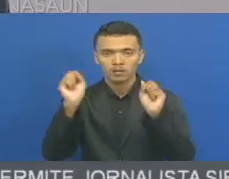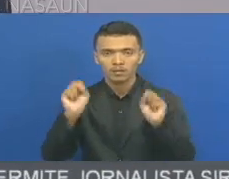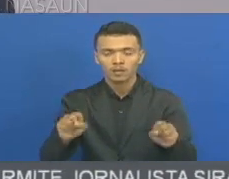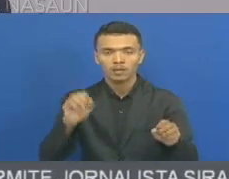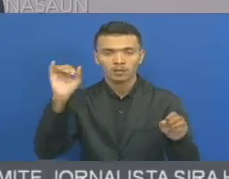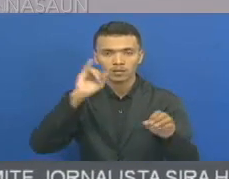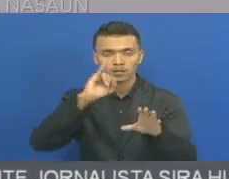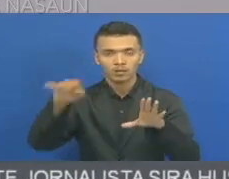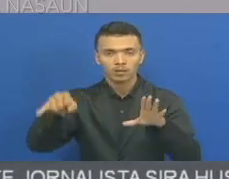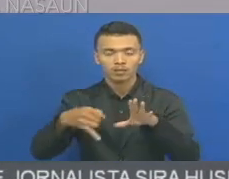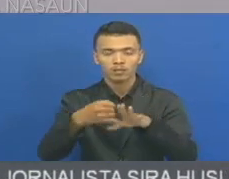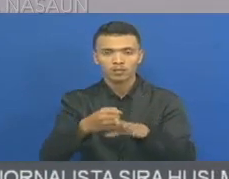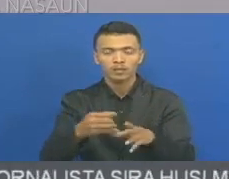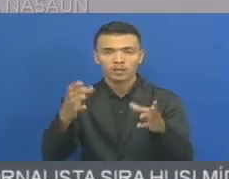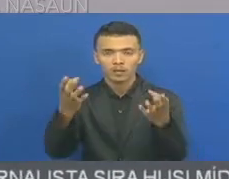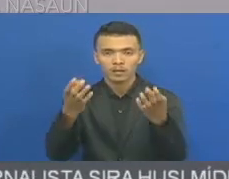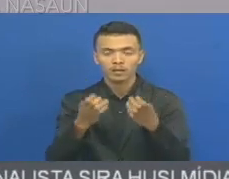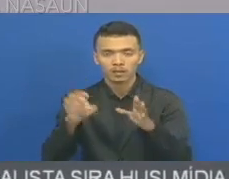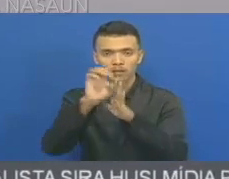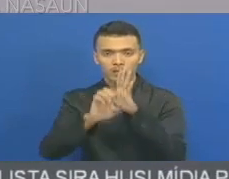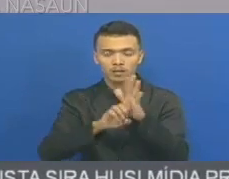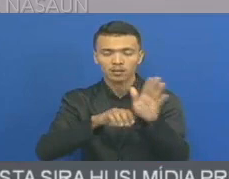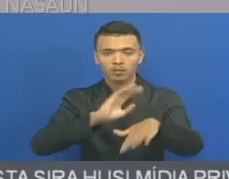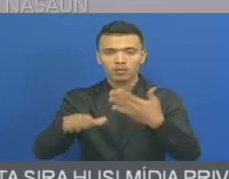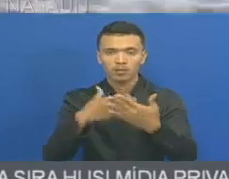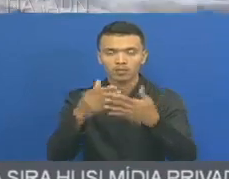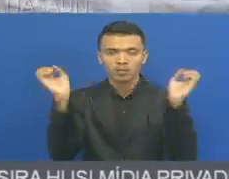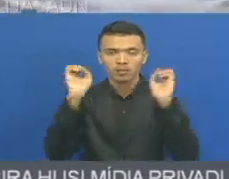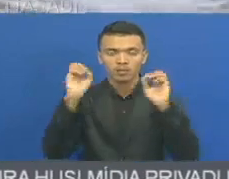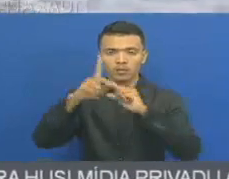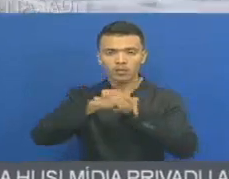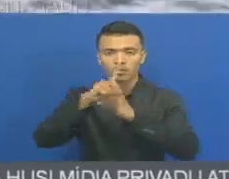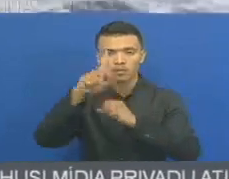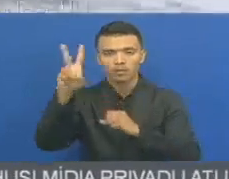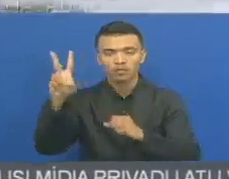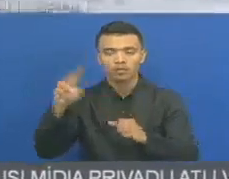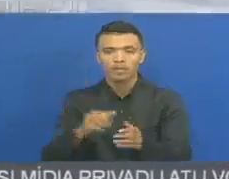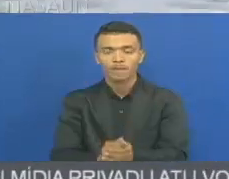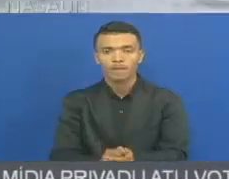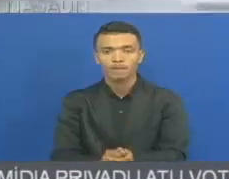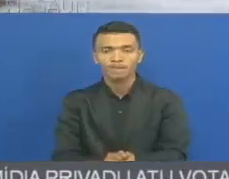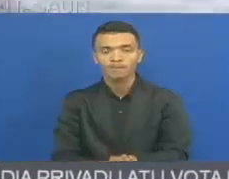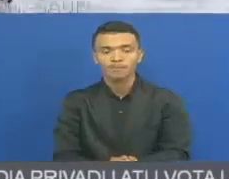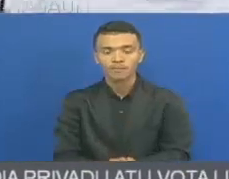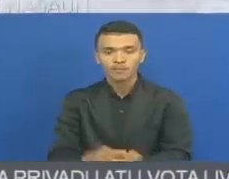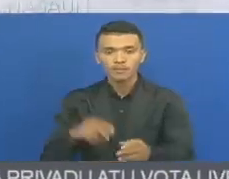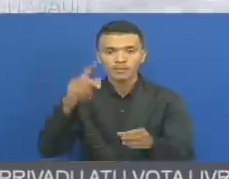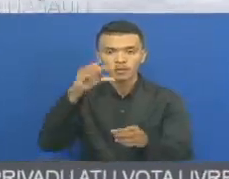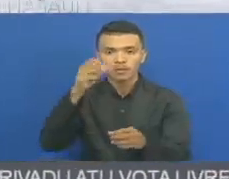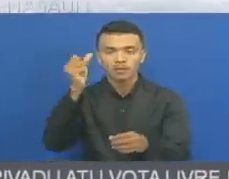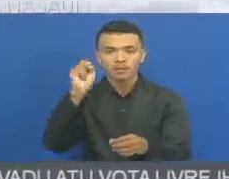conclui também não é, para interesse estar o tomar lá, osba partido e da Caruânia. Enquanto o projeto líquido natural gás